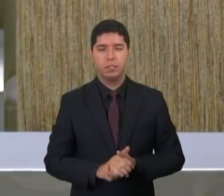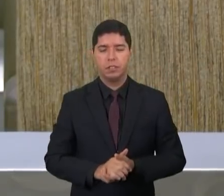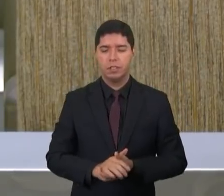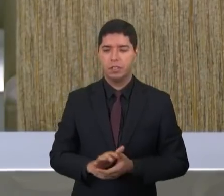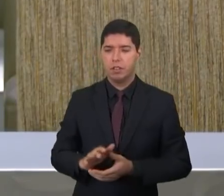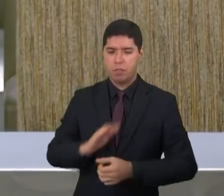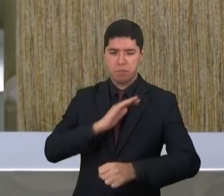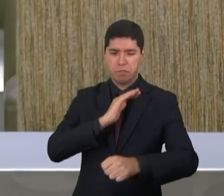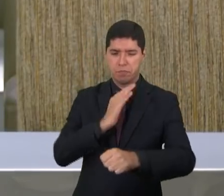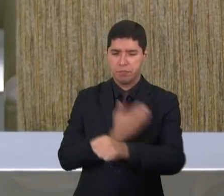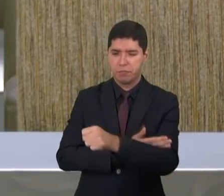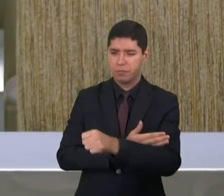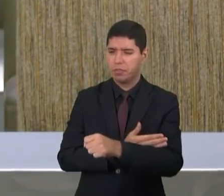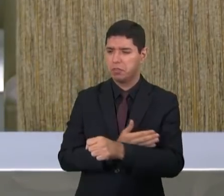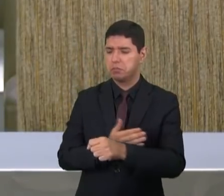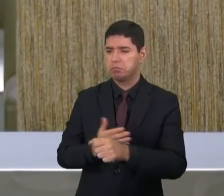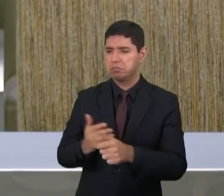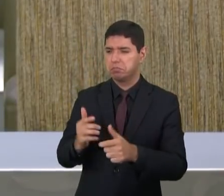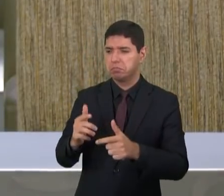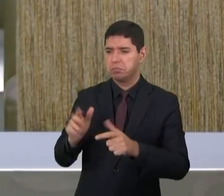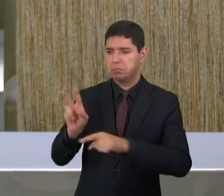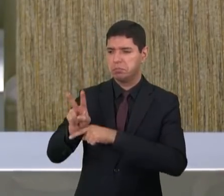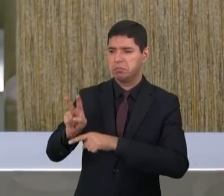conta, mas não tem problema,